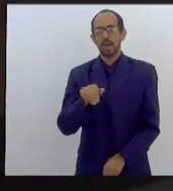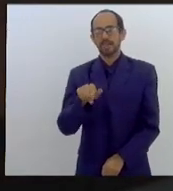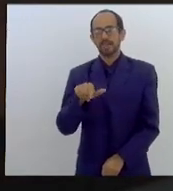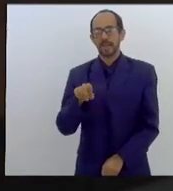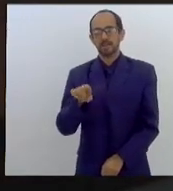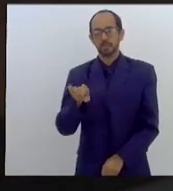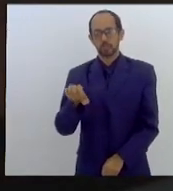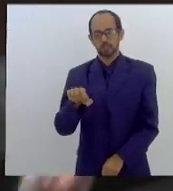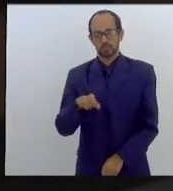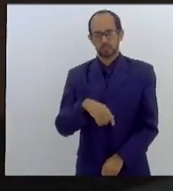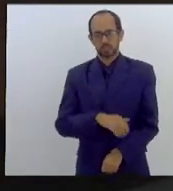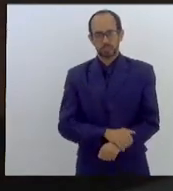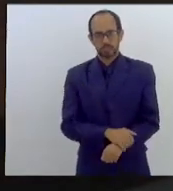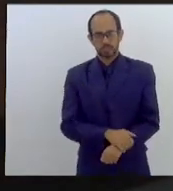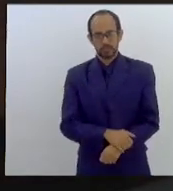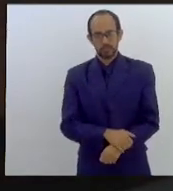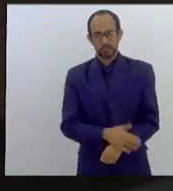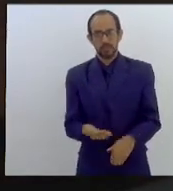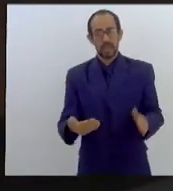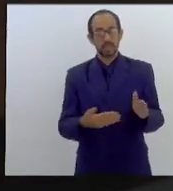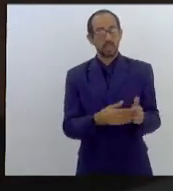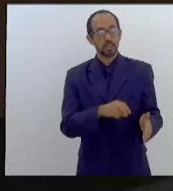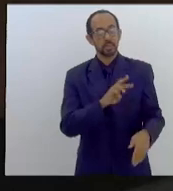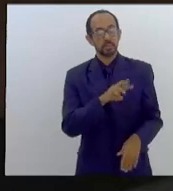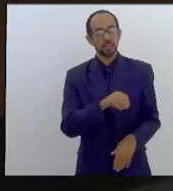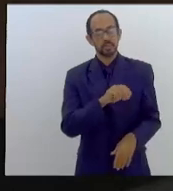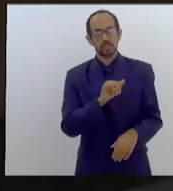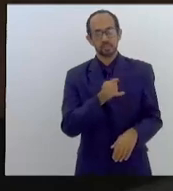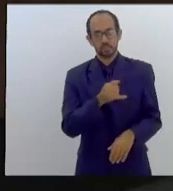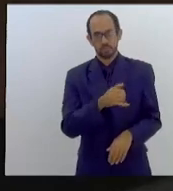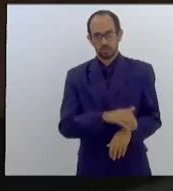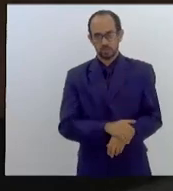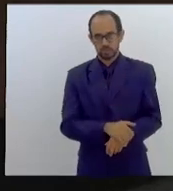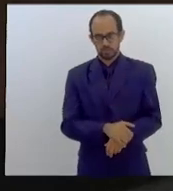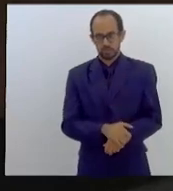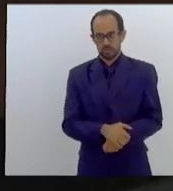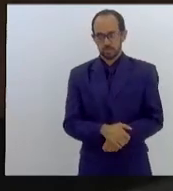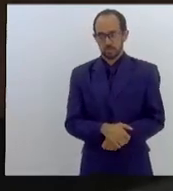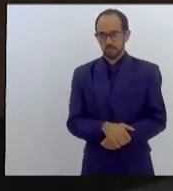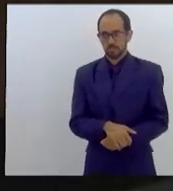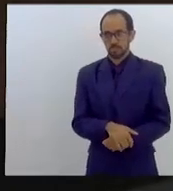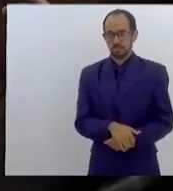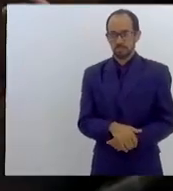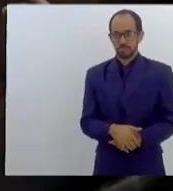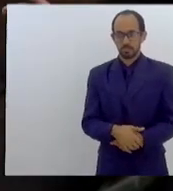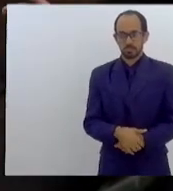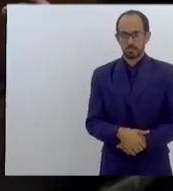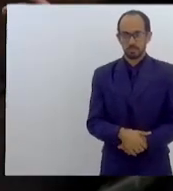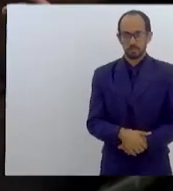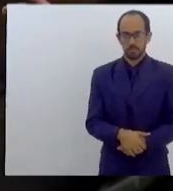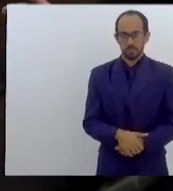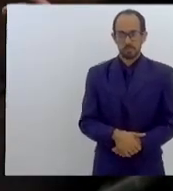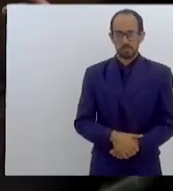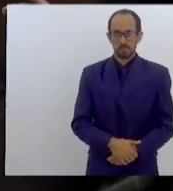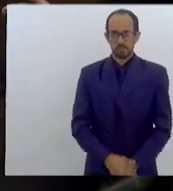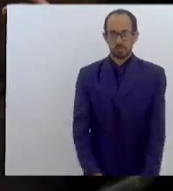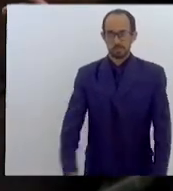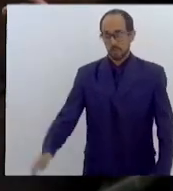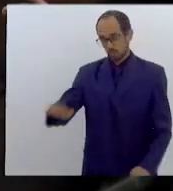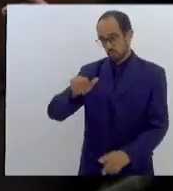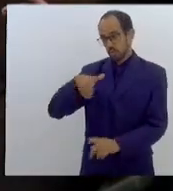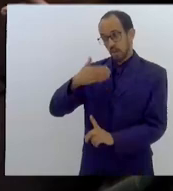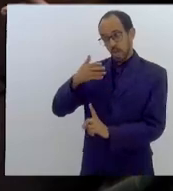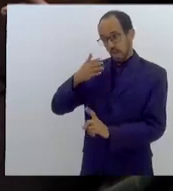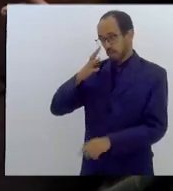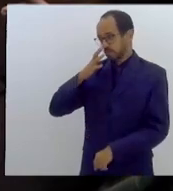estar até dia 30 de janeiro, se Deus quiser, não. E depois no governo por federal favor, com senhor. A gente. Por favor, Luciano. Eu te admiro enquanto